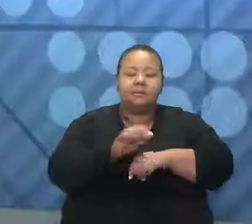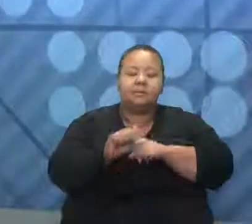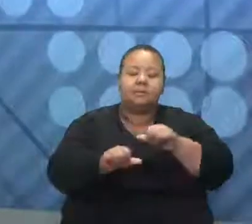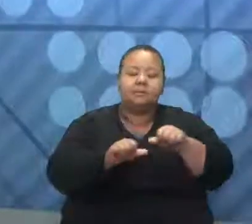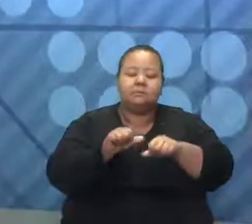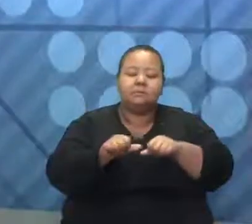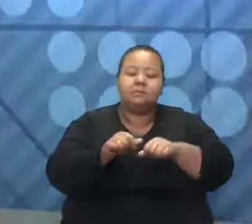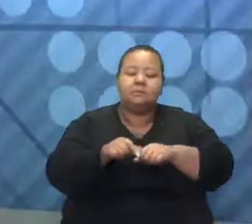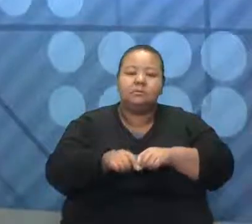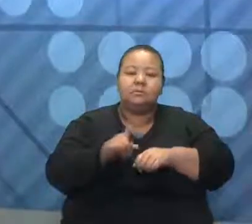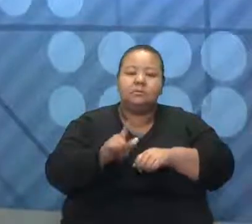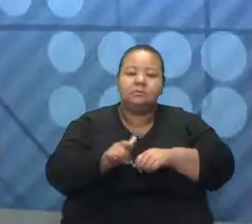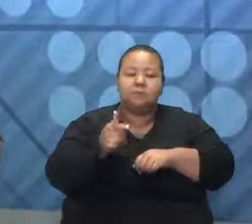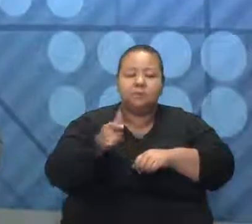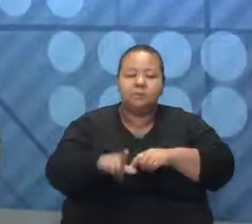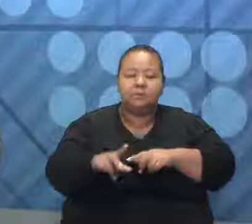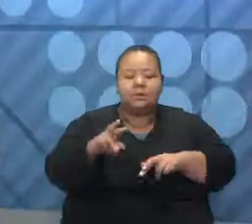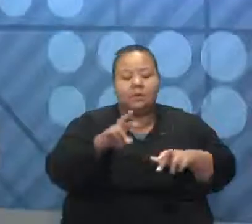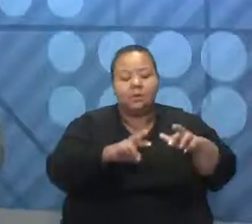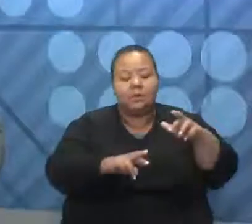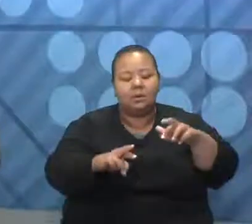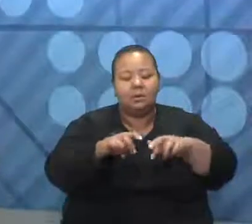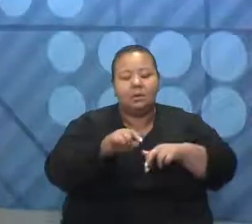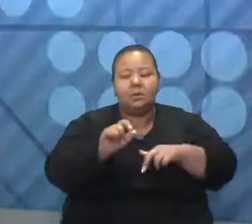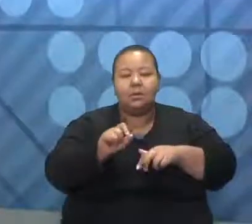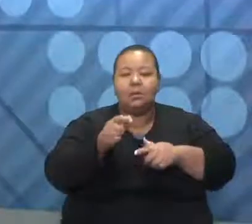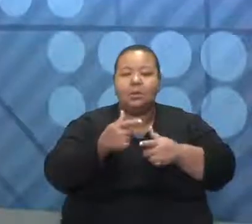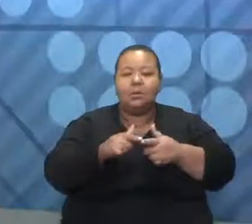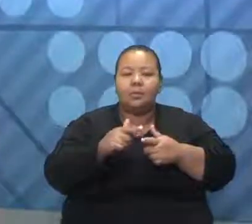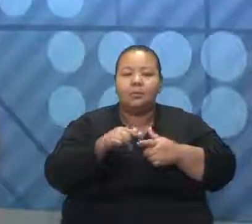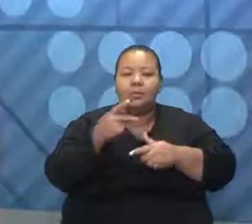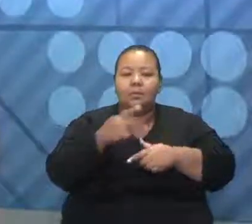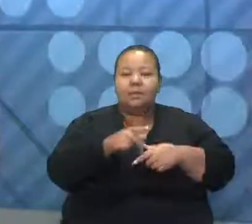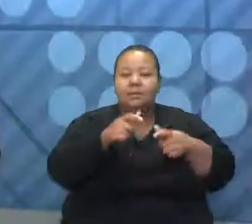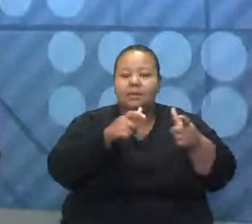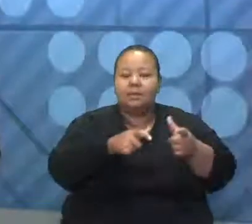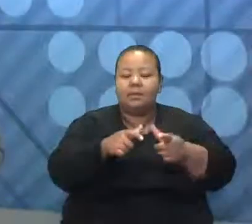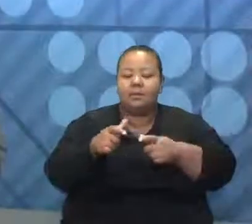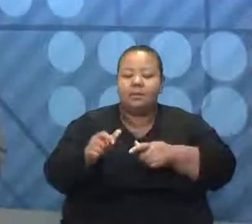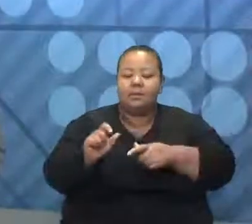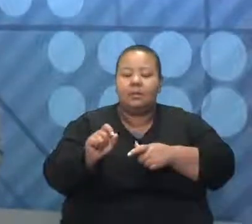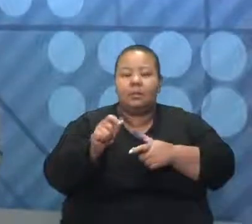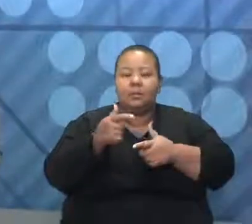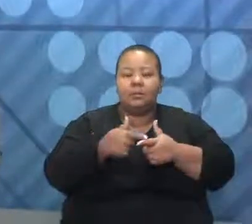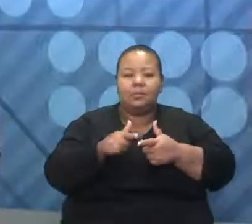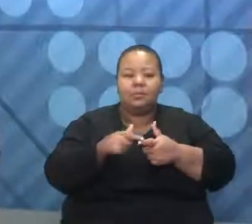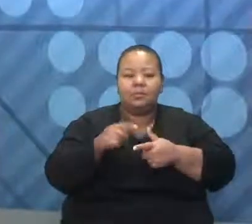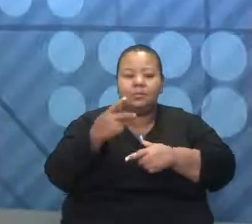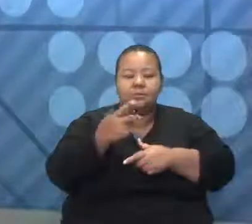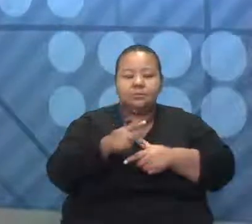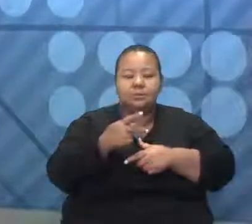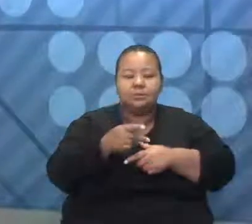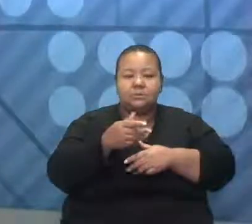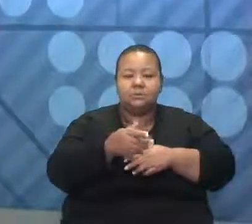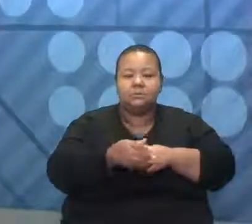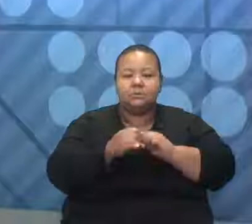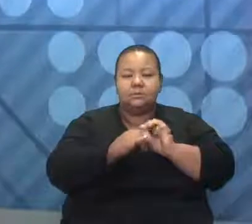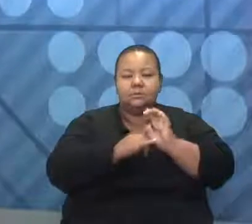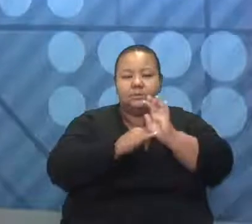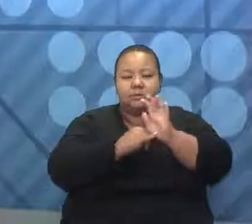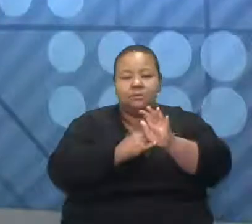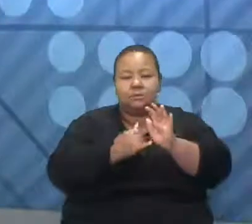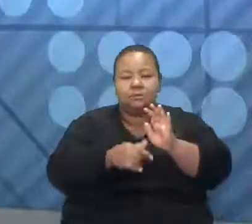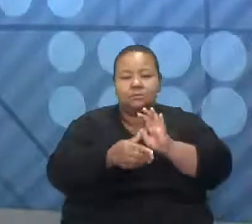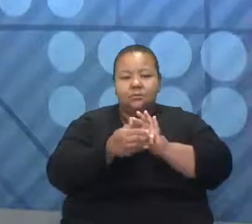uma constância, porque consegue analisar qual é o problema daquela área, qual é o problema daquele indicador para ele